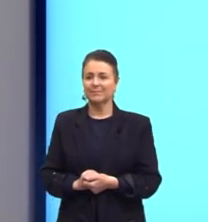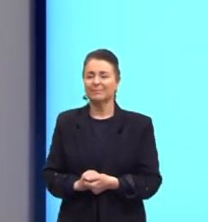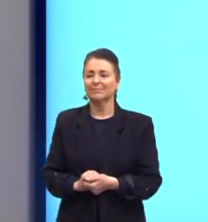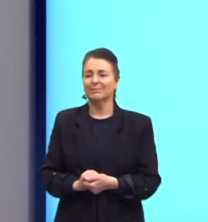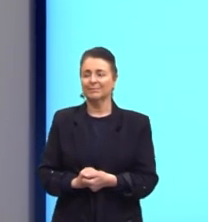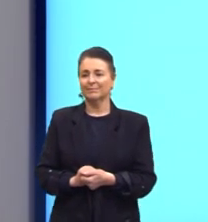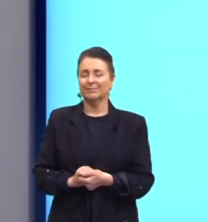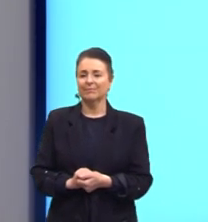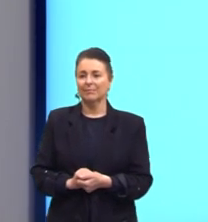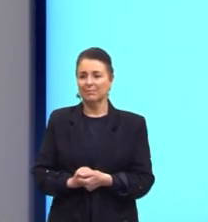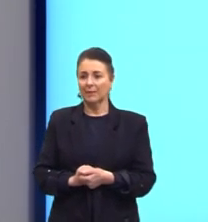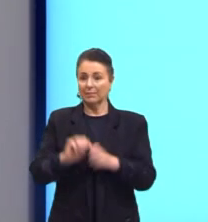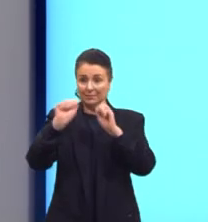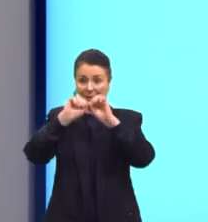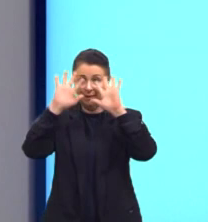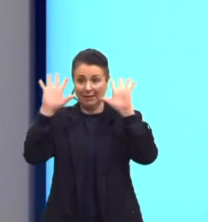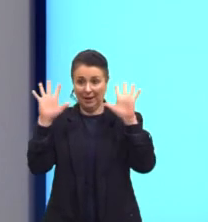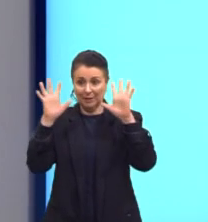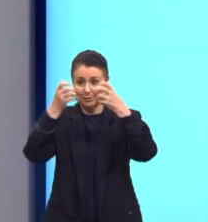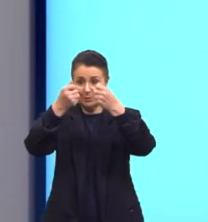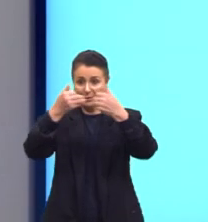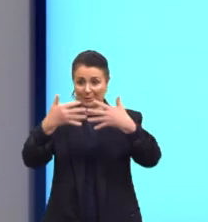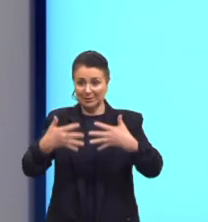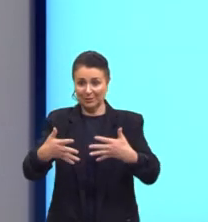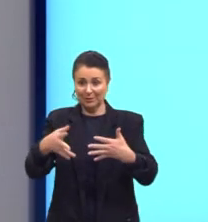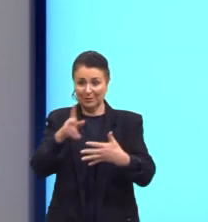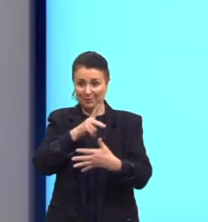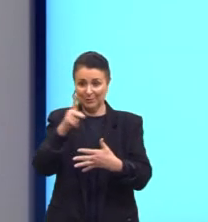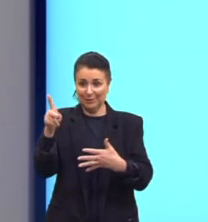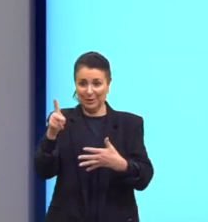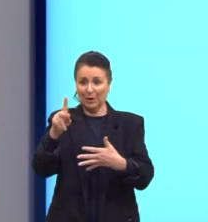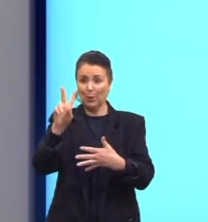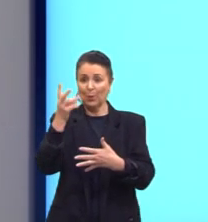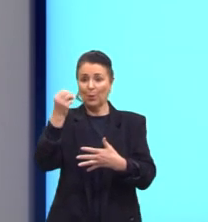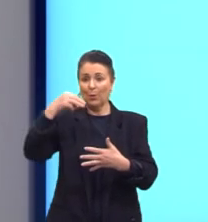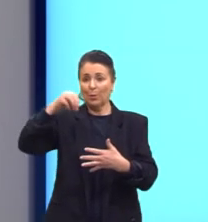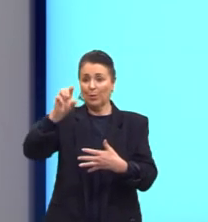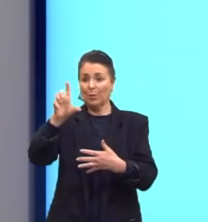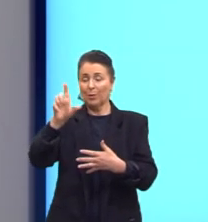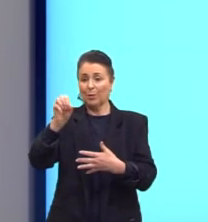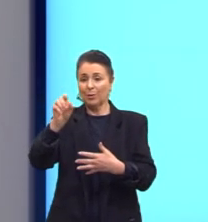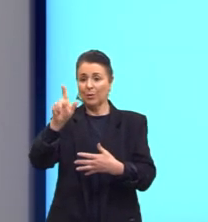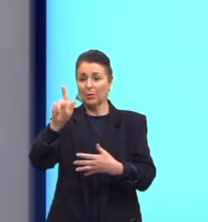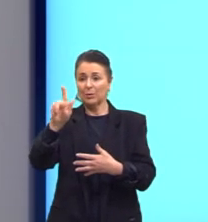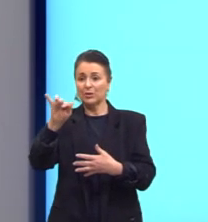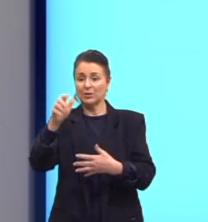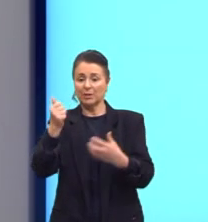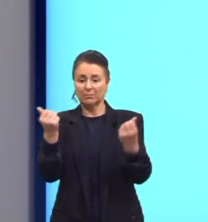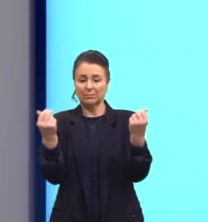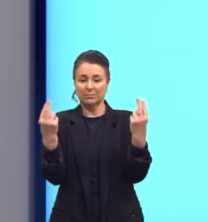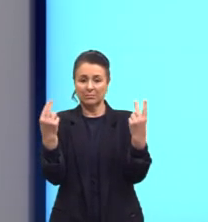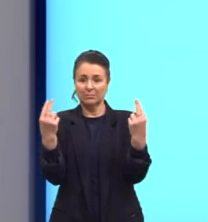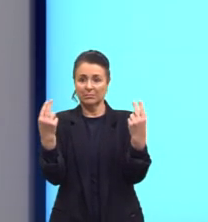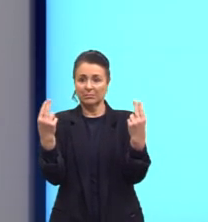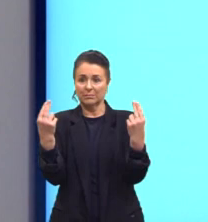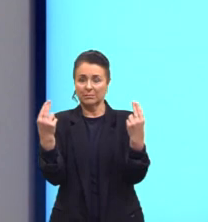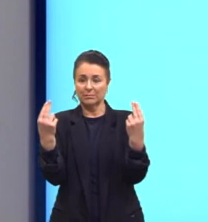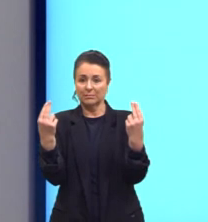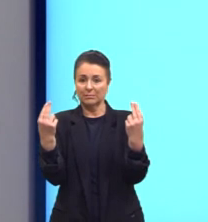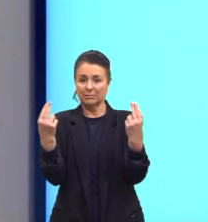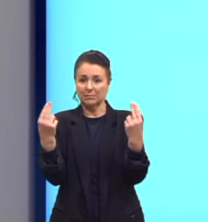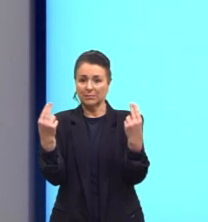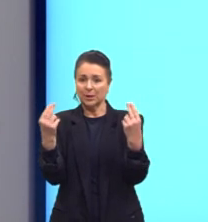Oi tá ficou bem claro aí gente A homologia então a homologia semelhança entre